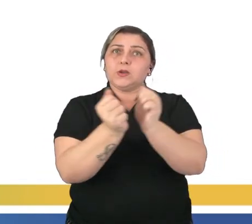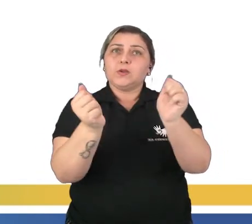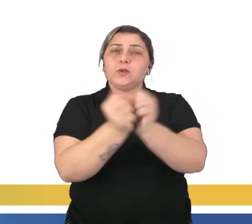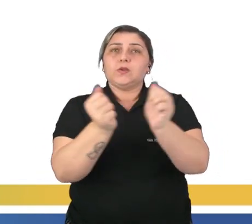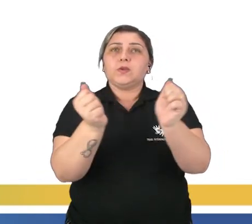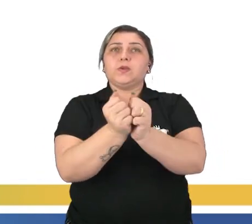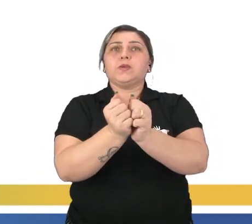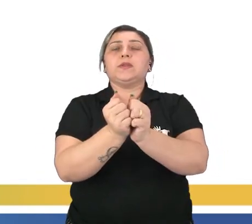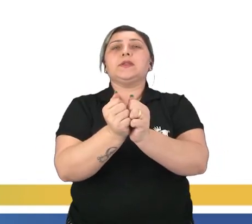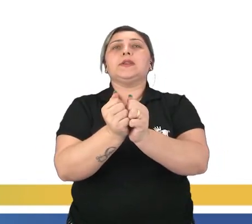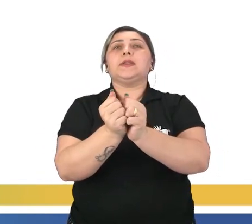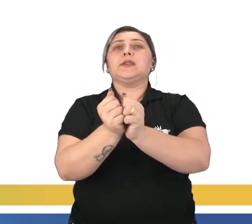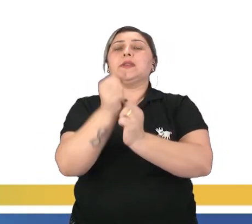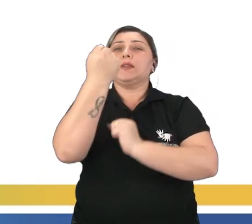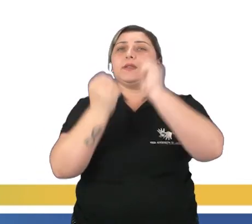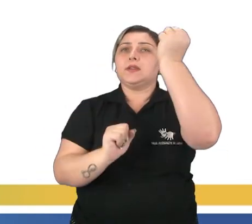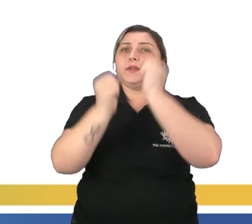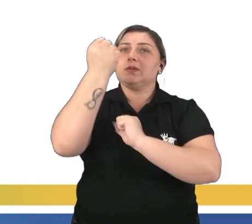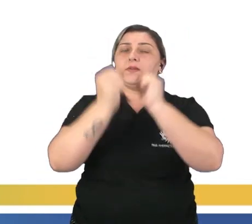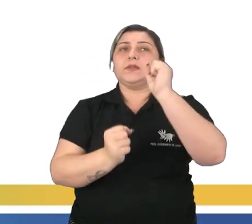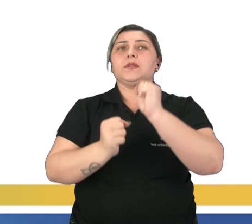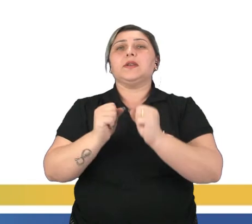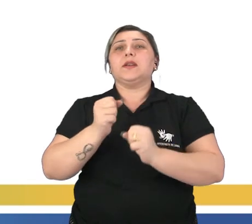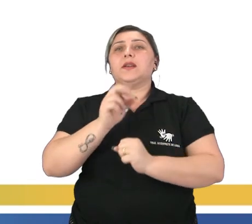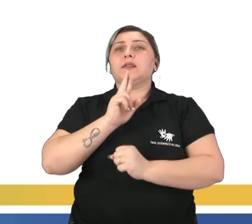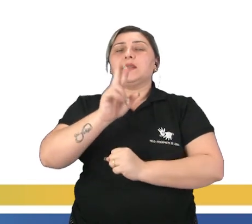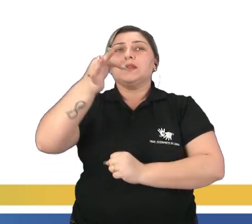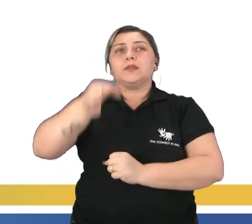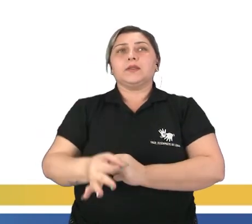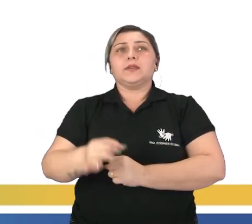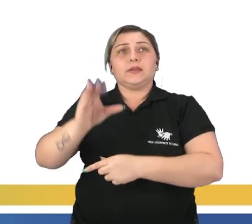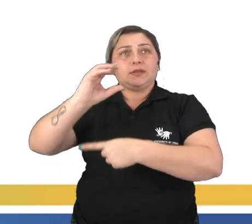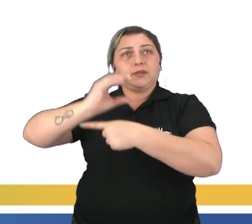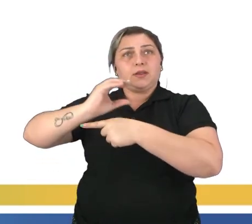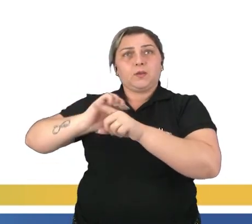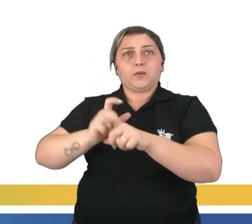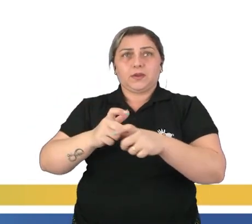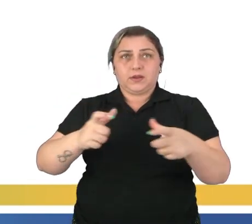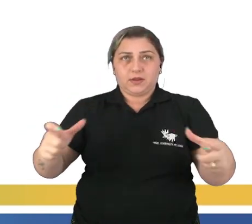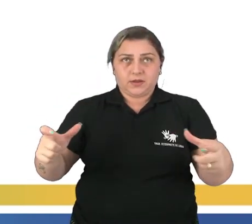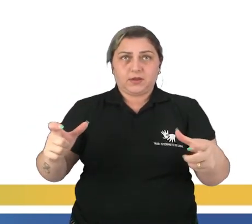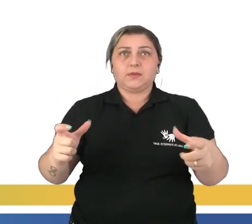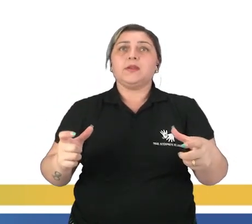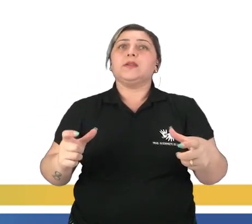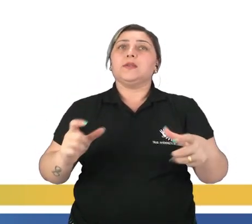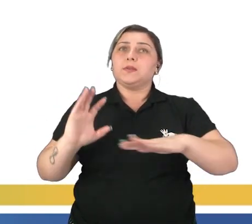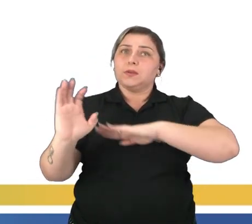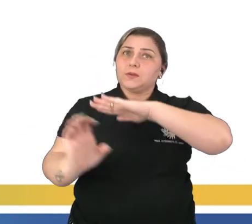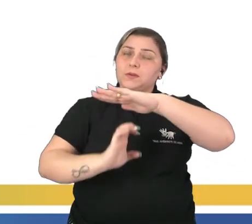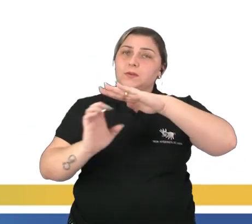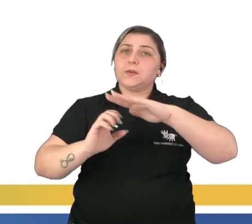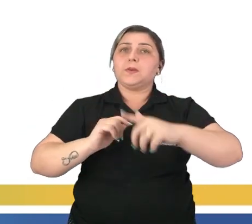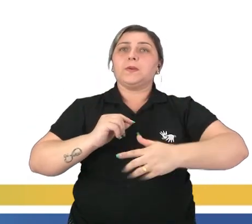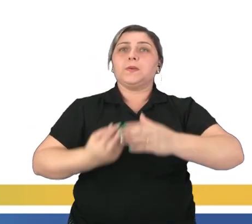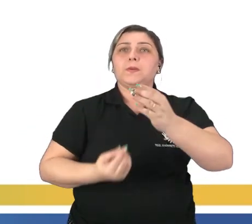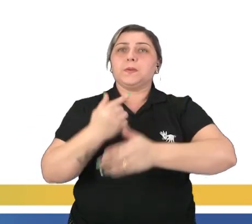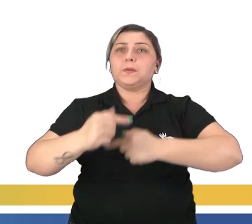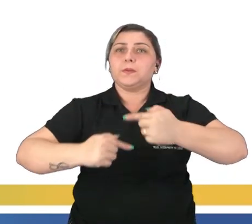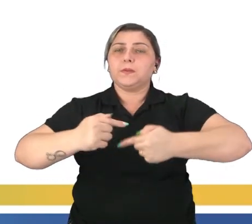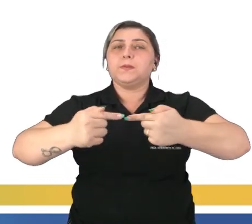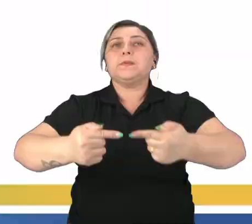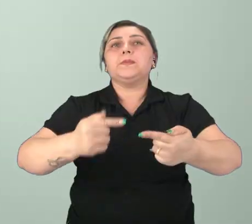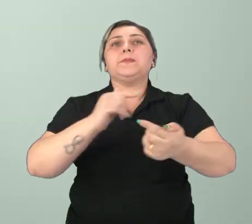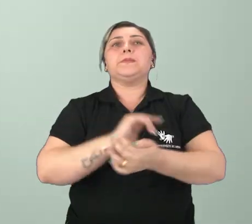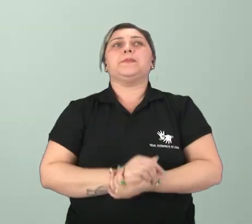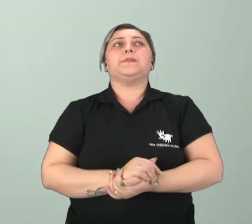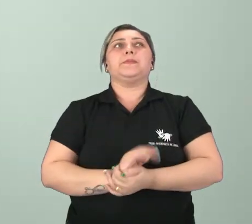em plantas industriais. Então, a alternativa correta é a letra C, certo? Esse crescimento de custos com a